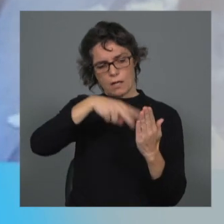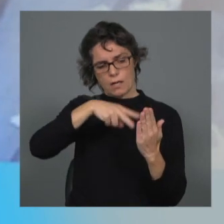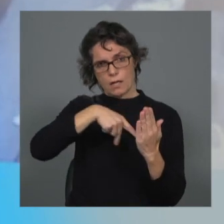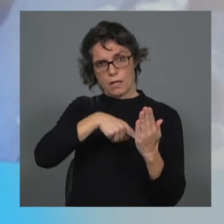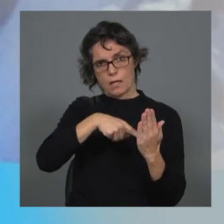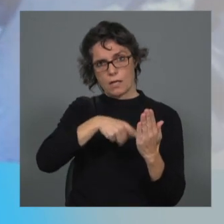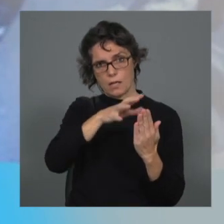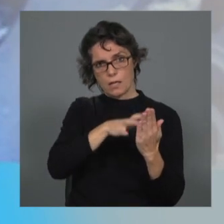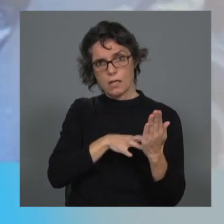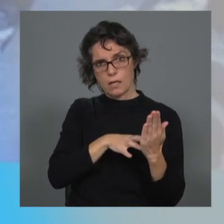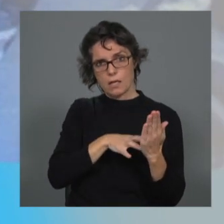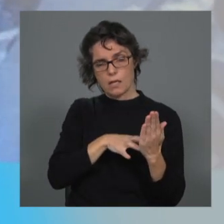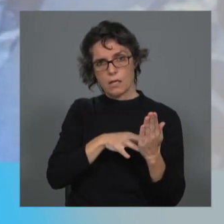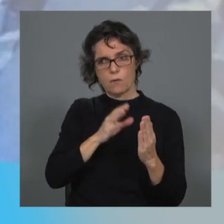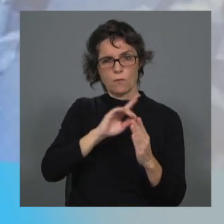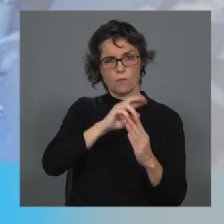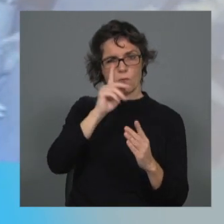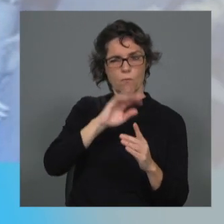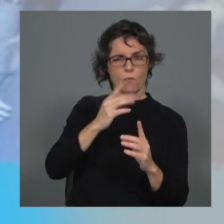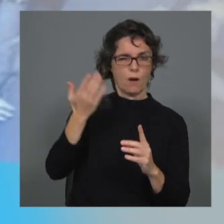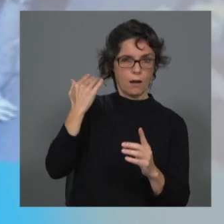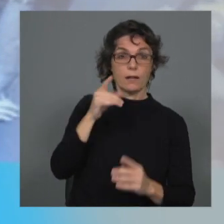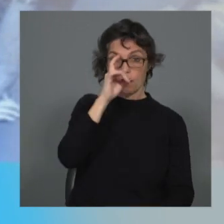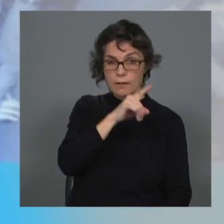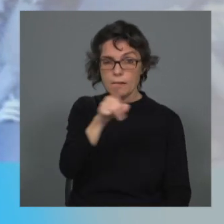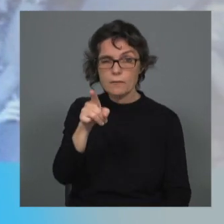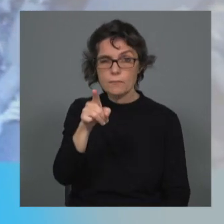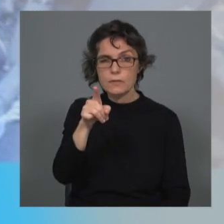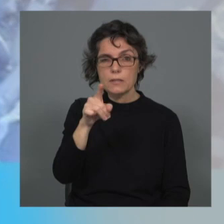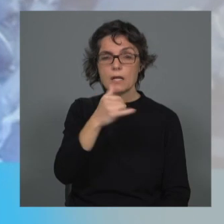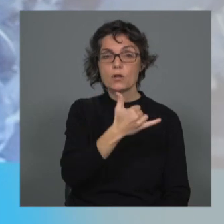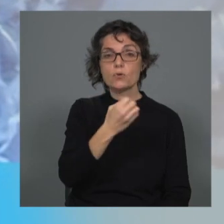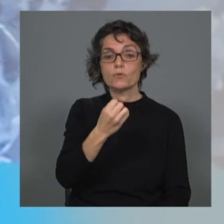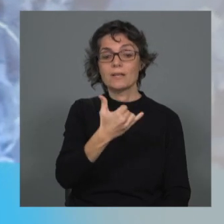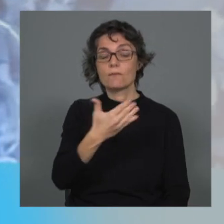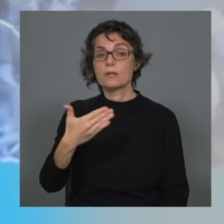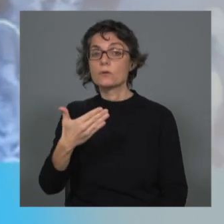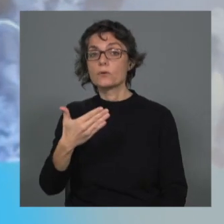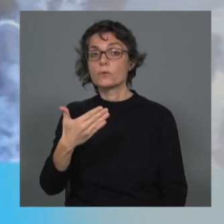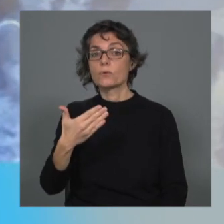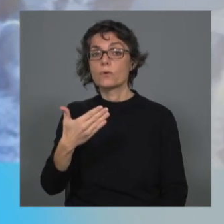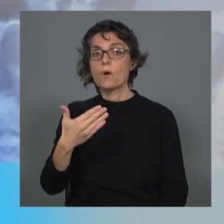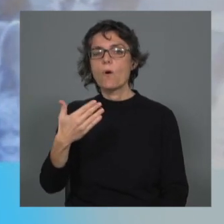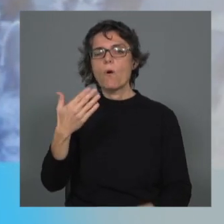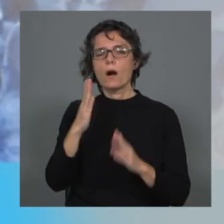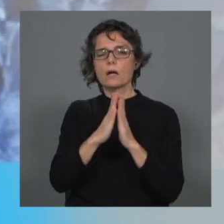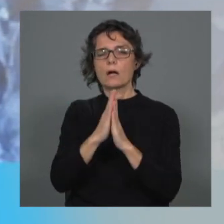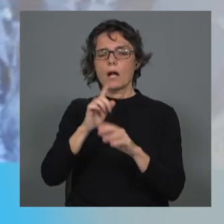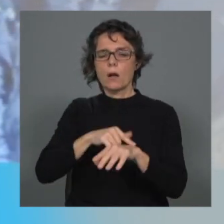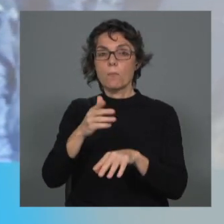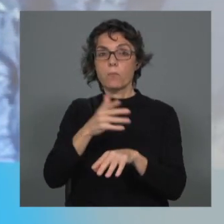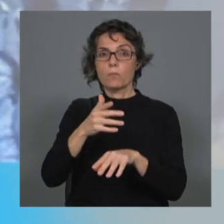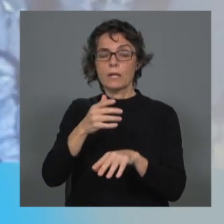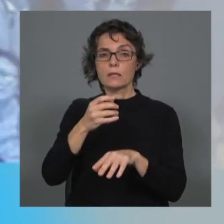Em 2021, aquela celebração impressionante na Praça de São Pedro, vazia